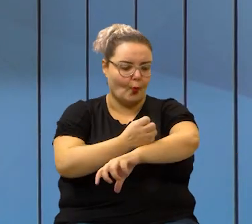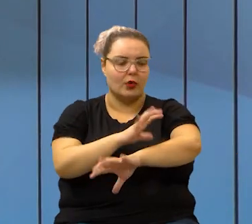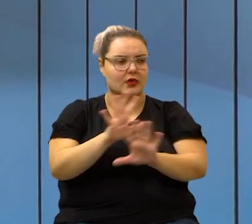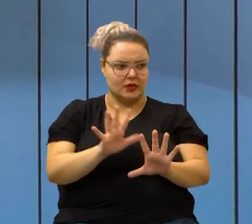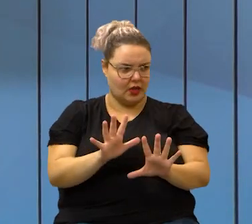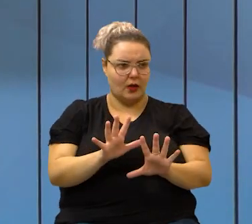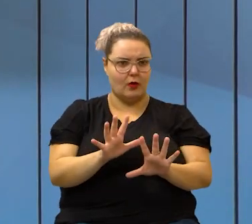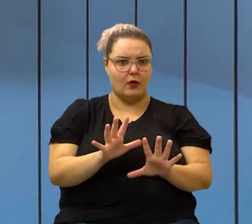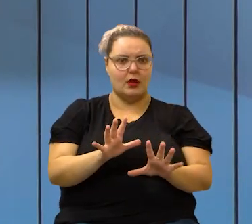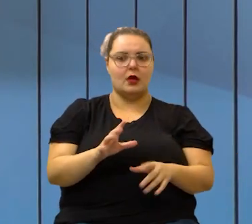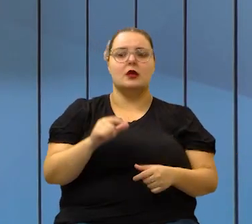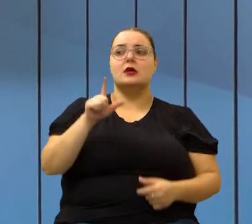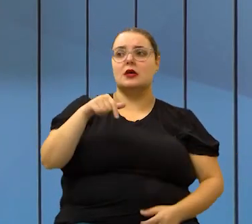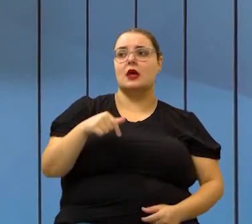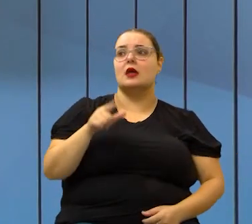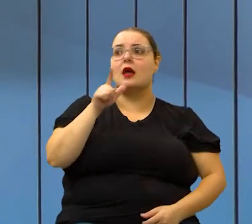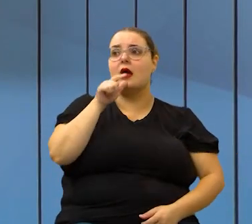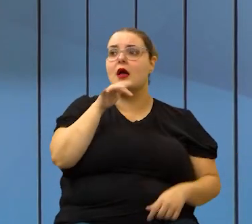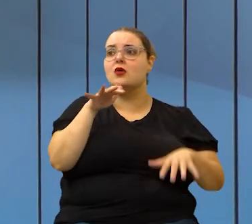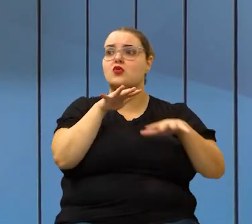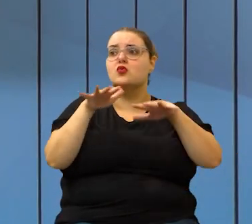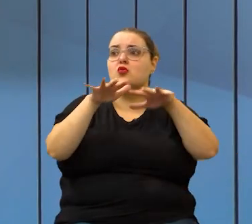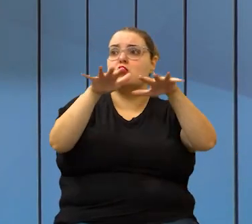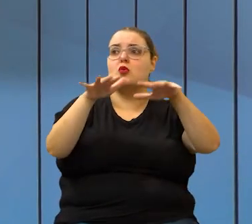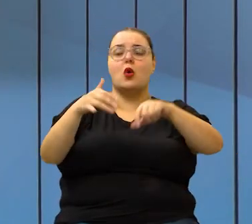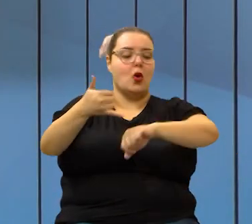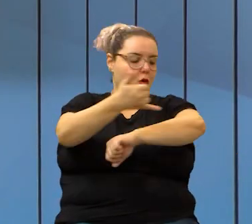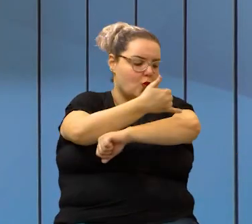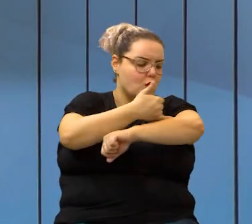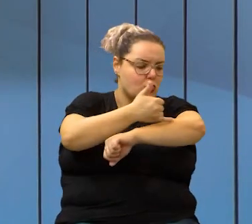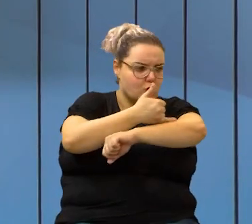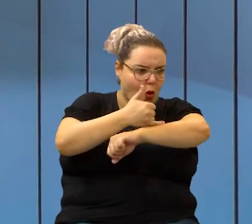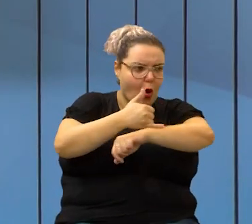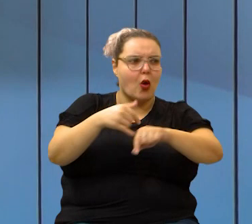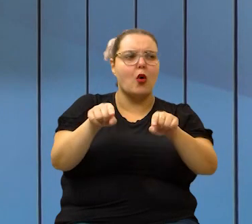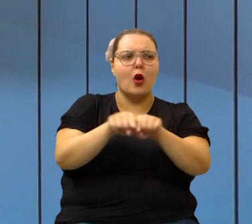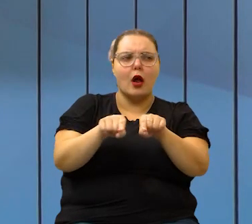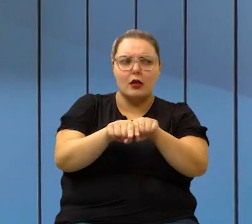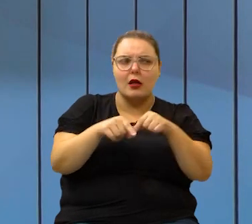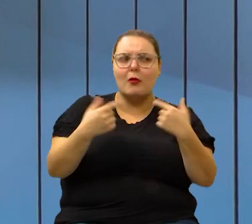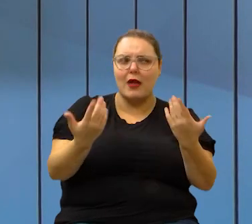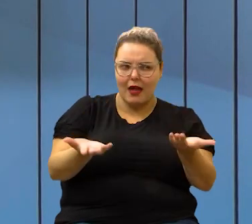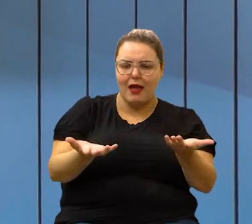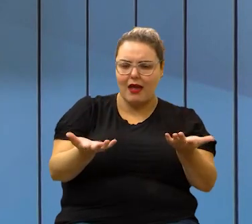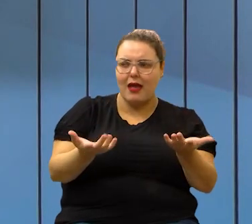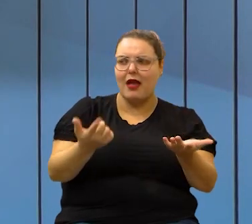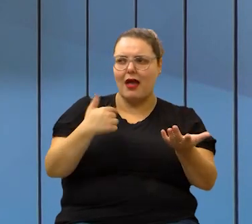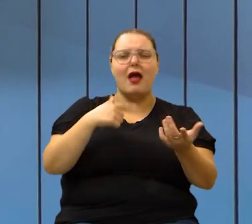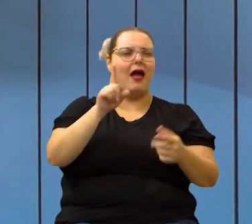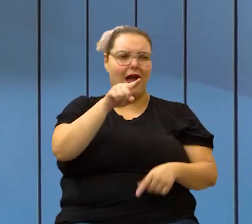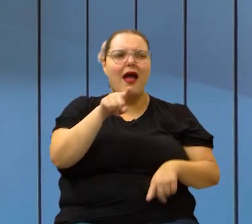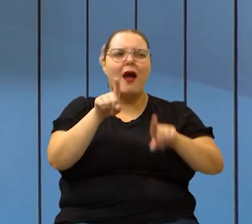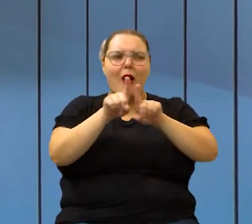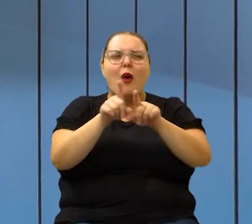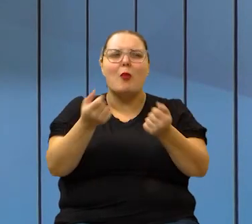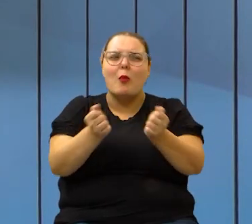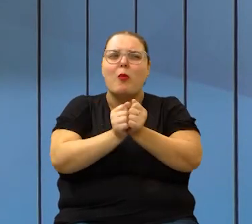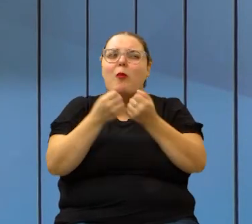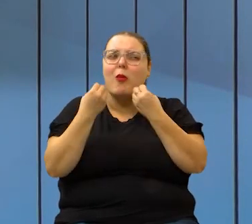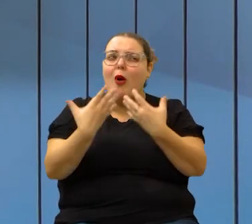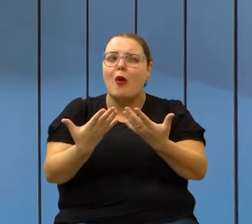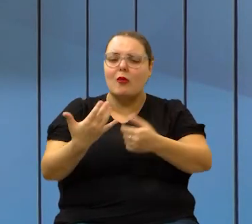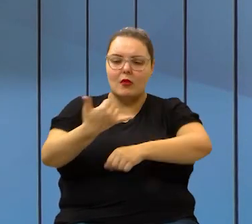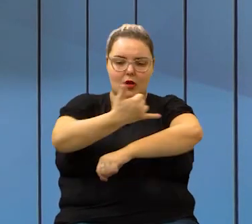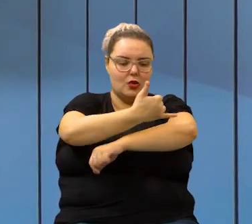e também ainda deixa aquela umidadezinha. O óleo também é um parceiro bom nesse momento,